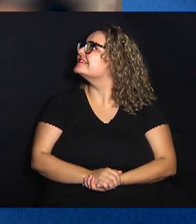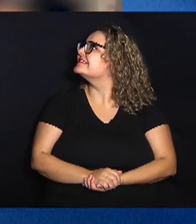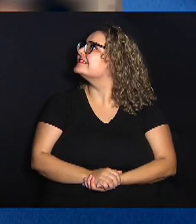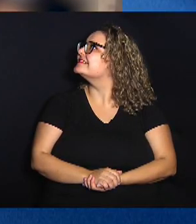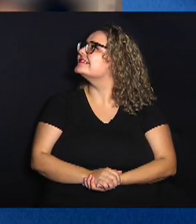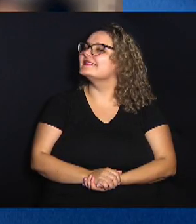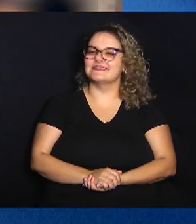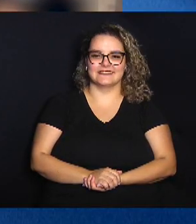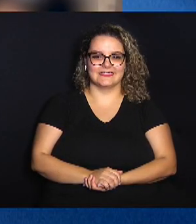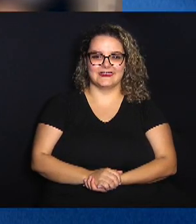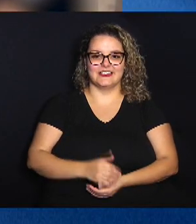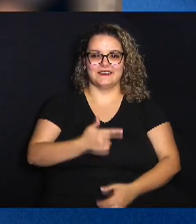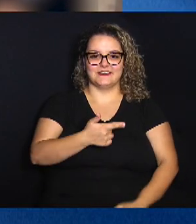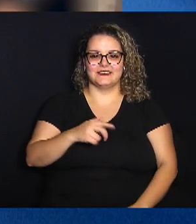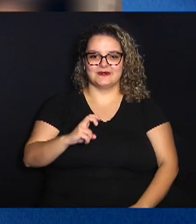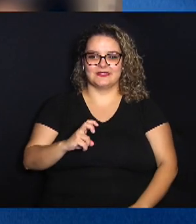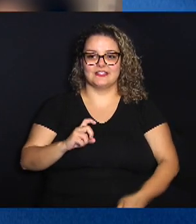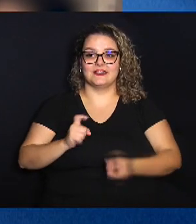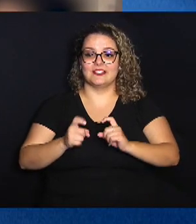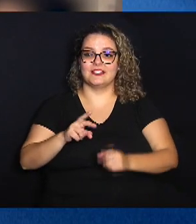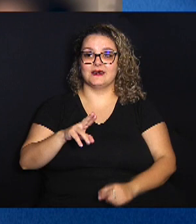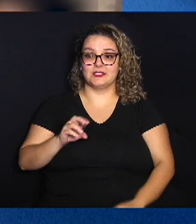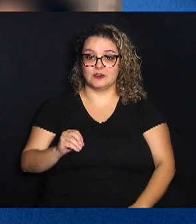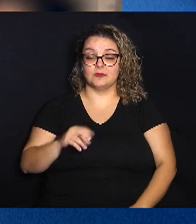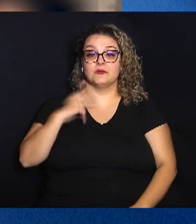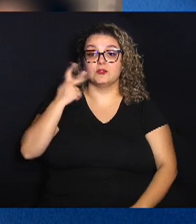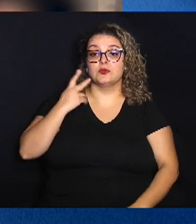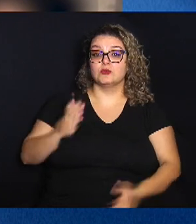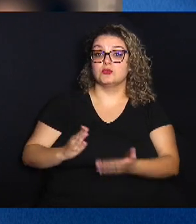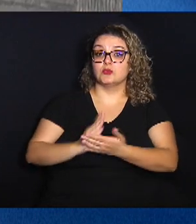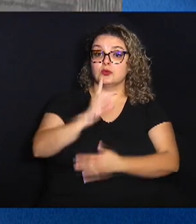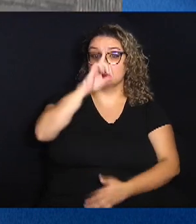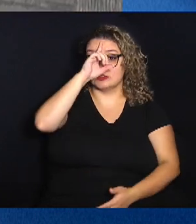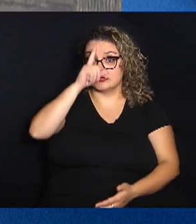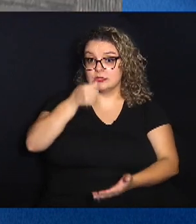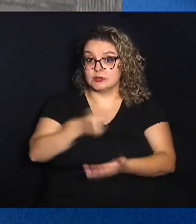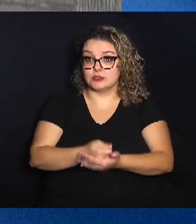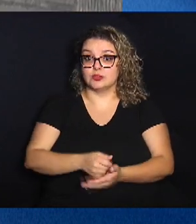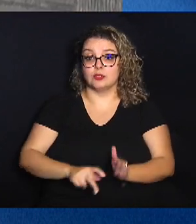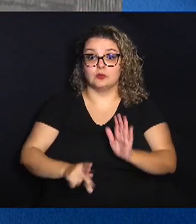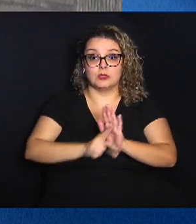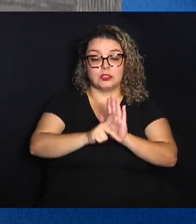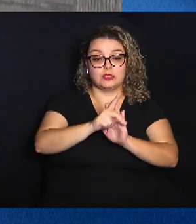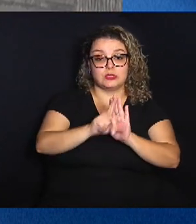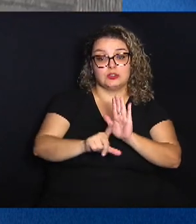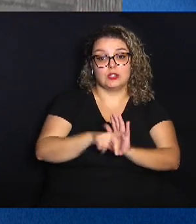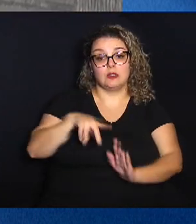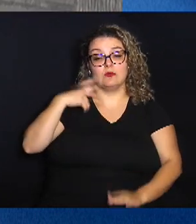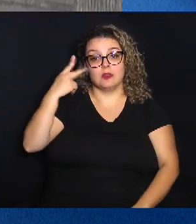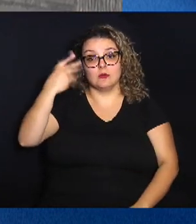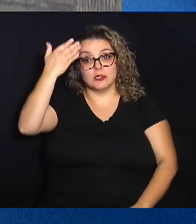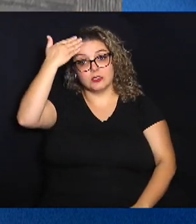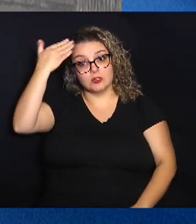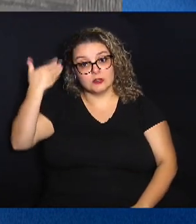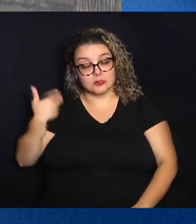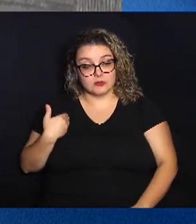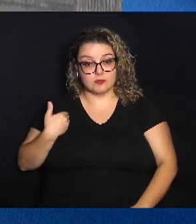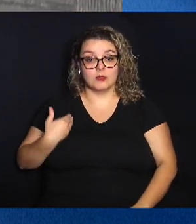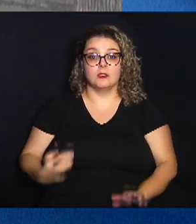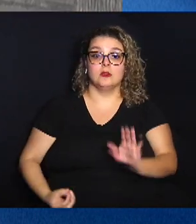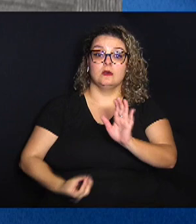Na 25ª reunião ordinária, vereadores aprovam em definitivo o projeto de lei da vereadora Débora Palermo, que cria